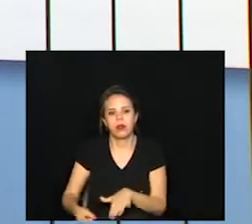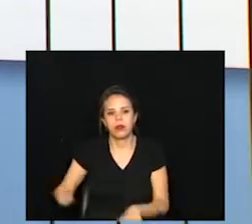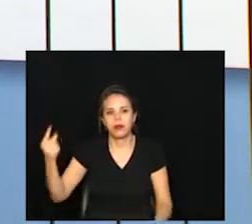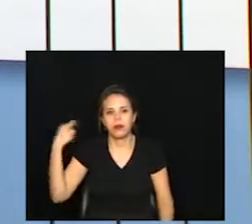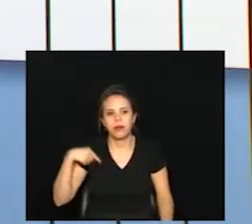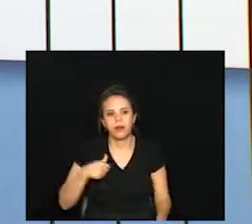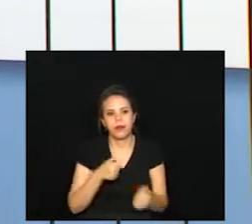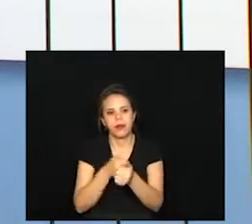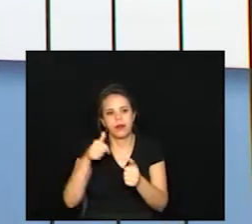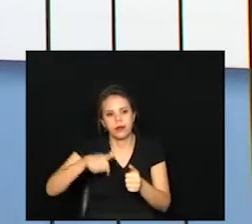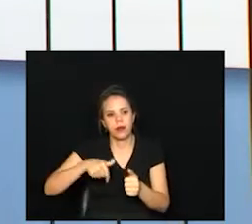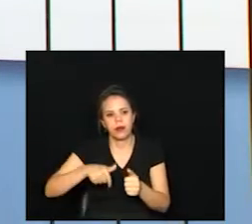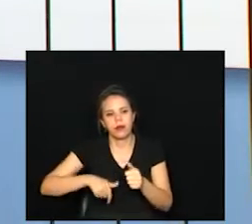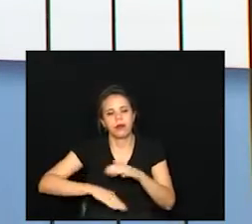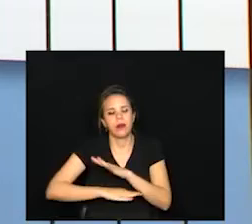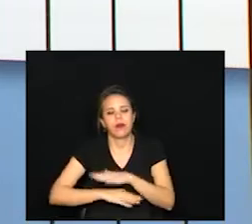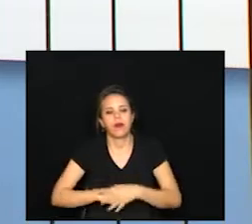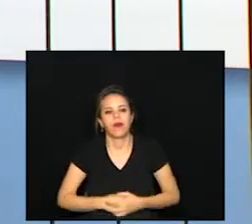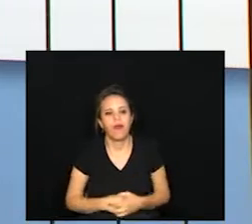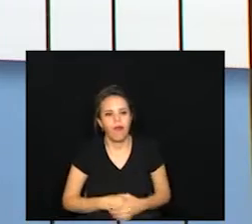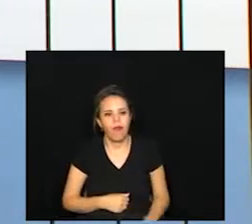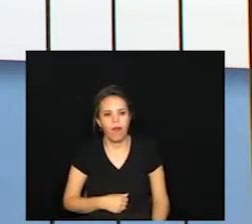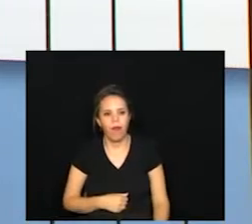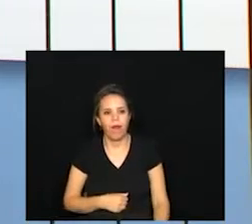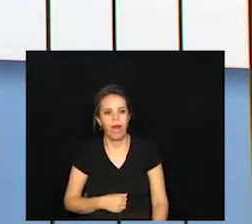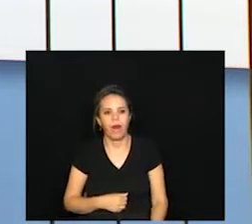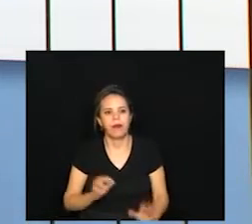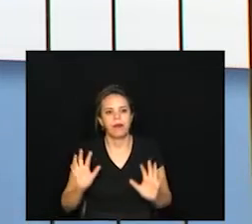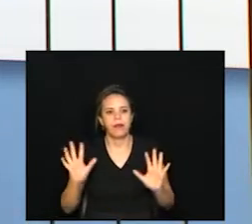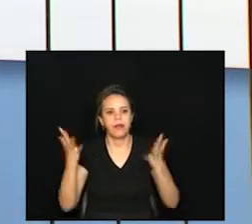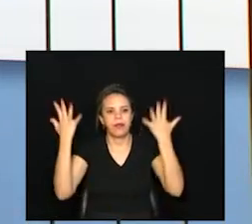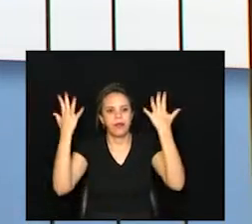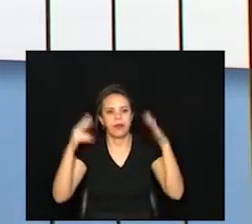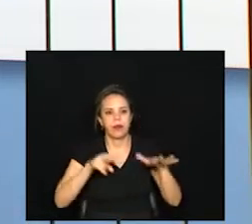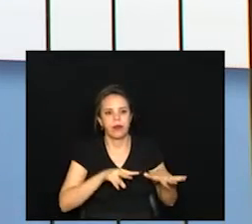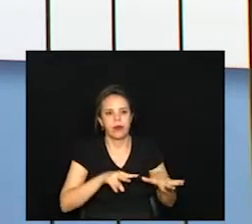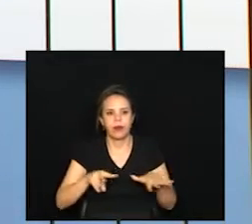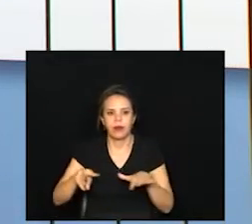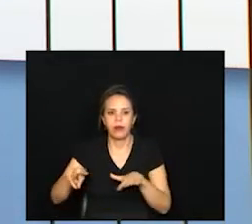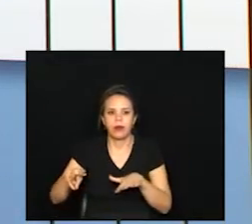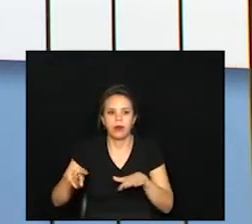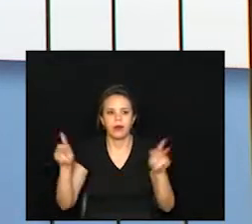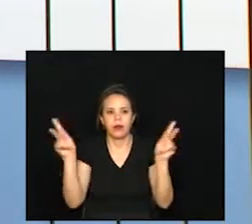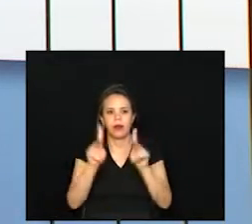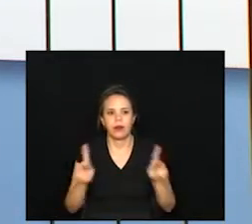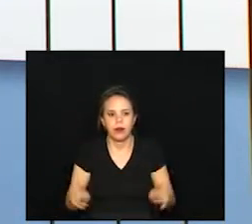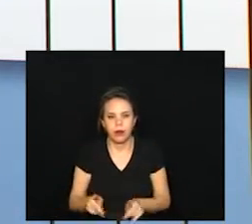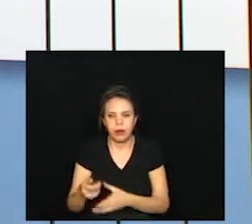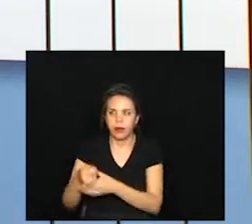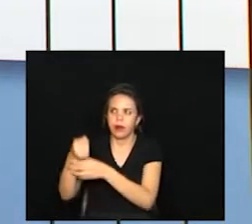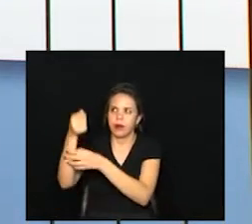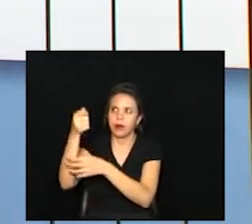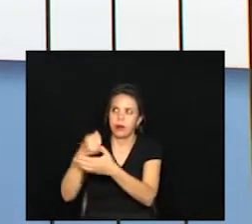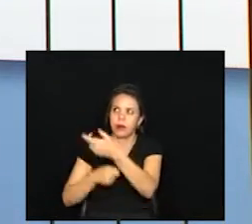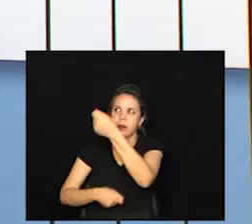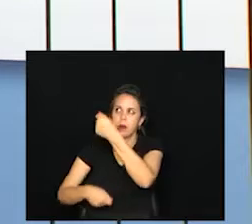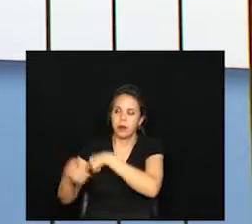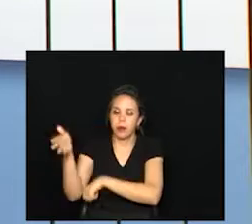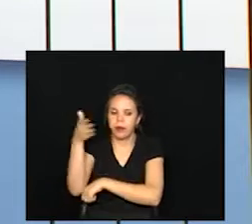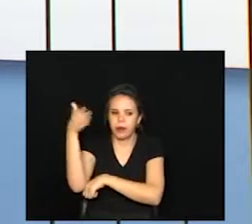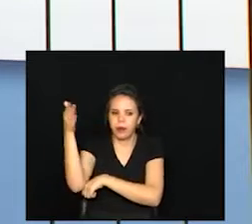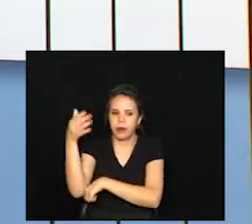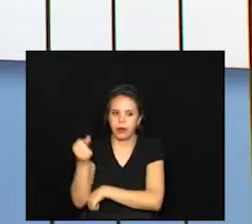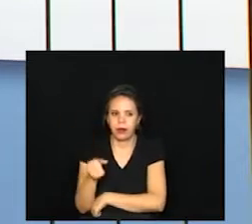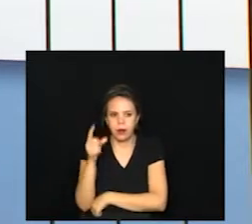você acompanhou aqui no Legislativo as comemorações da Semana da Paz com o hasteamento da bandeira. E no